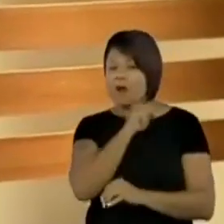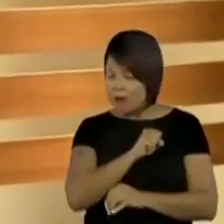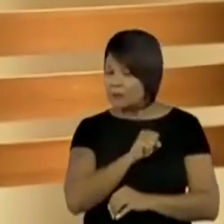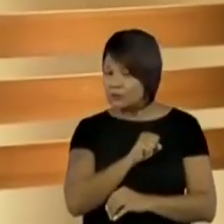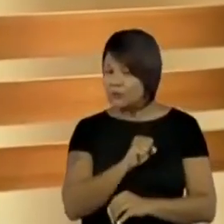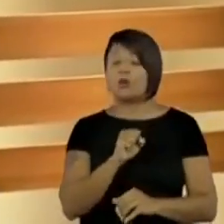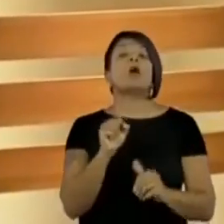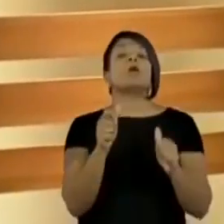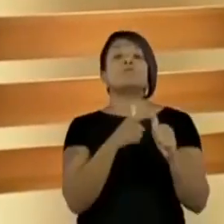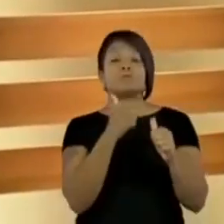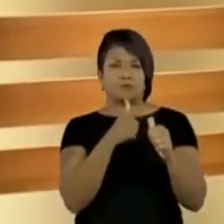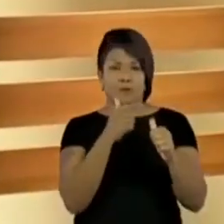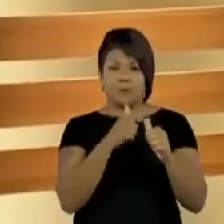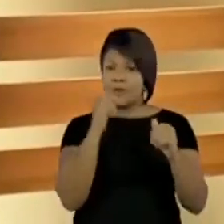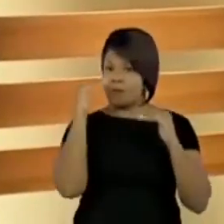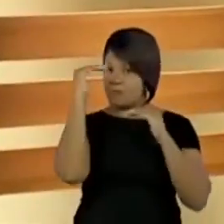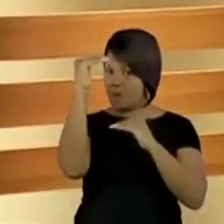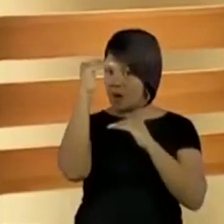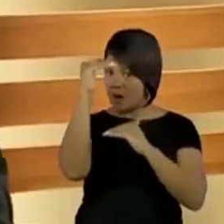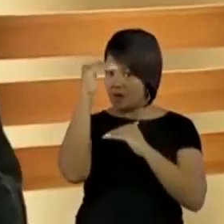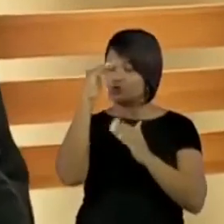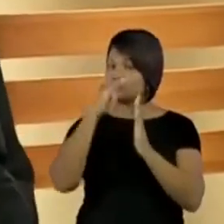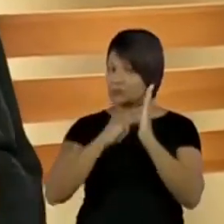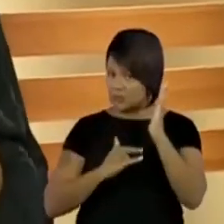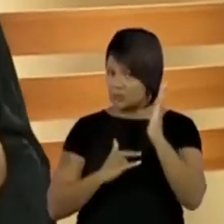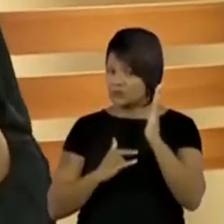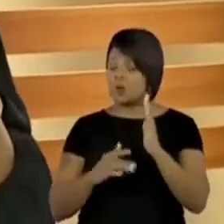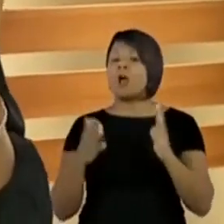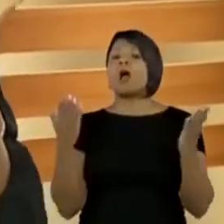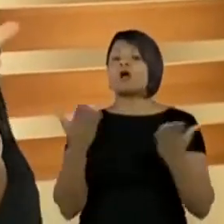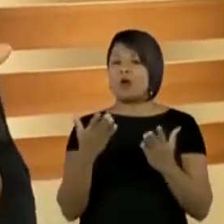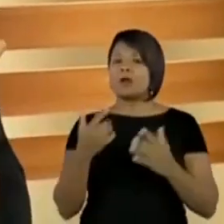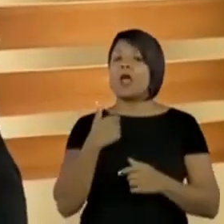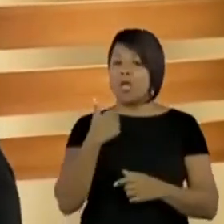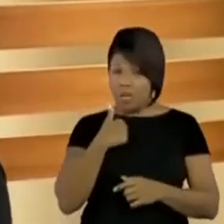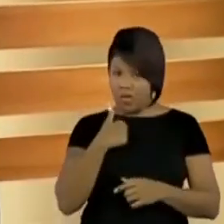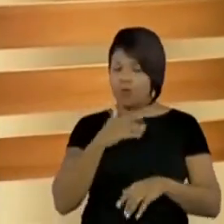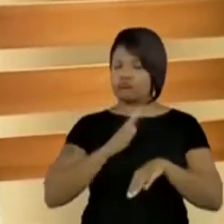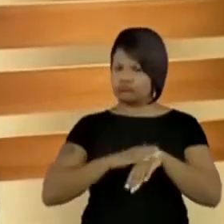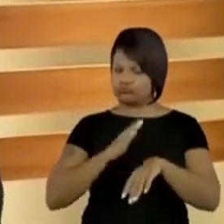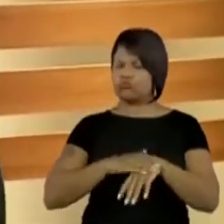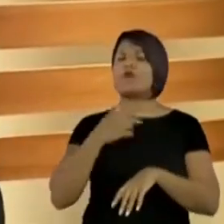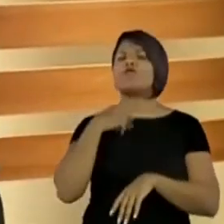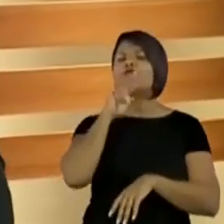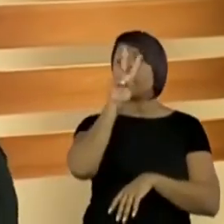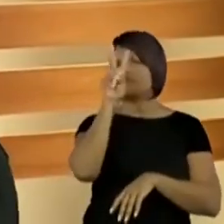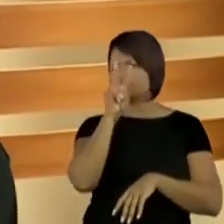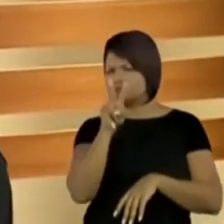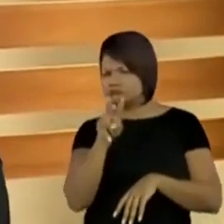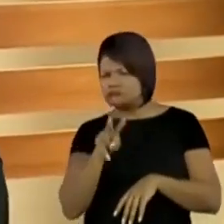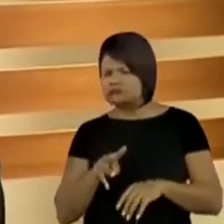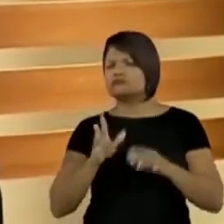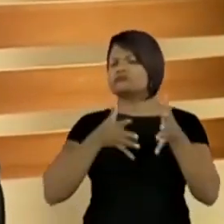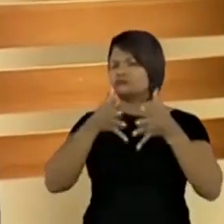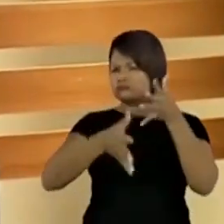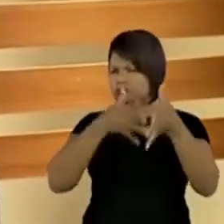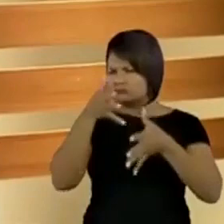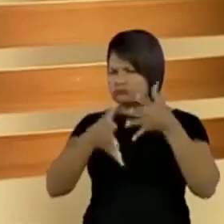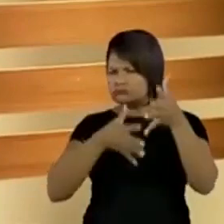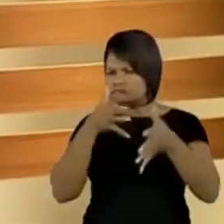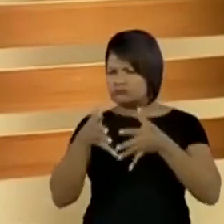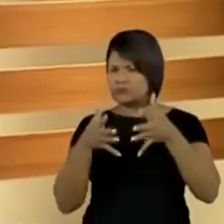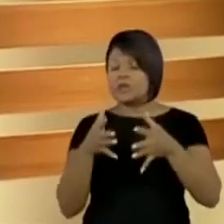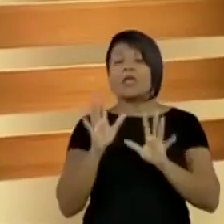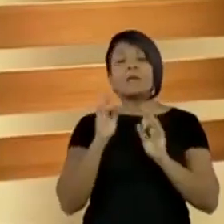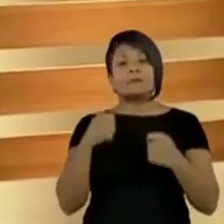Essa é a primeira parte do texto. Agora eu vou fazer essa leitura pausada com vocês, a fim da gente prestar atenção nos sinais de pontuação